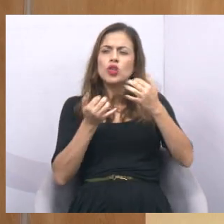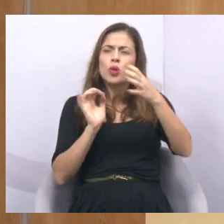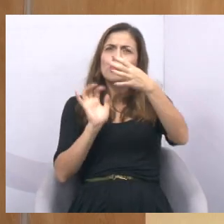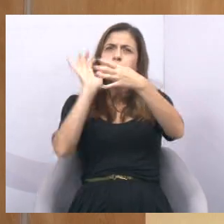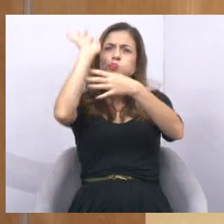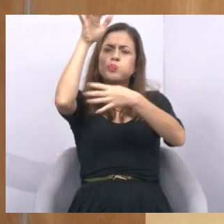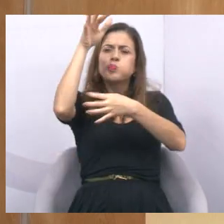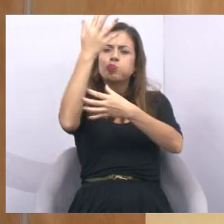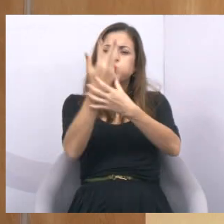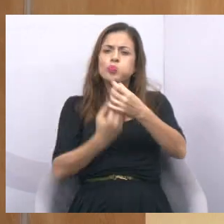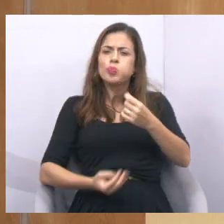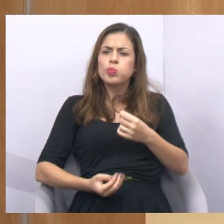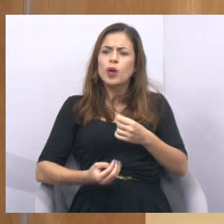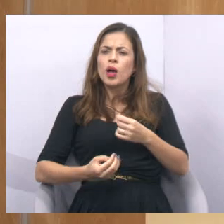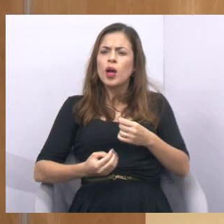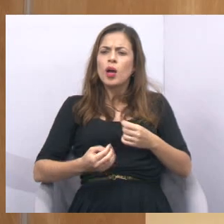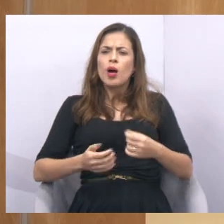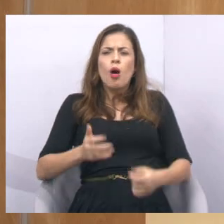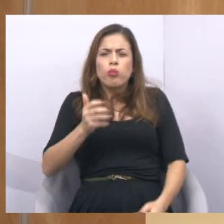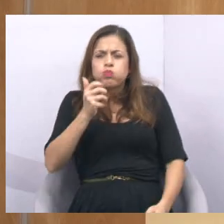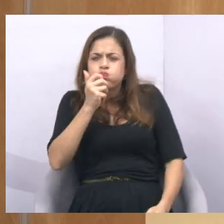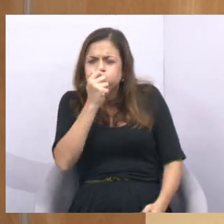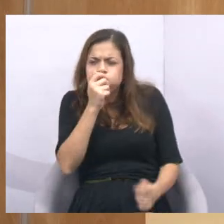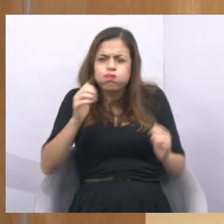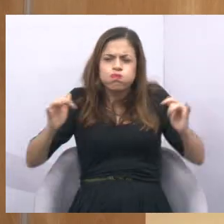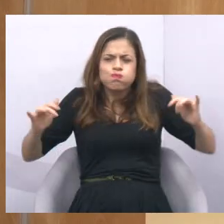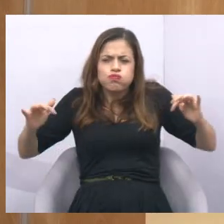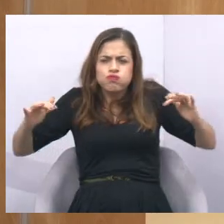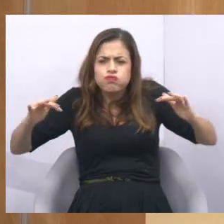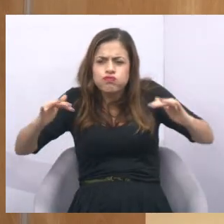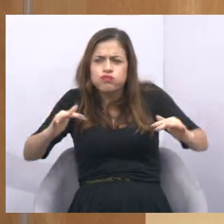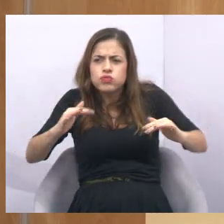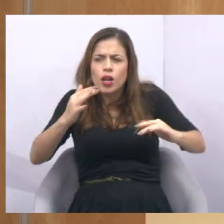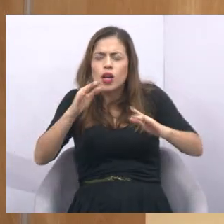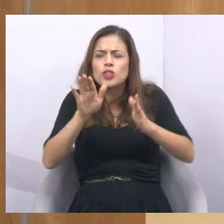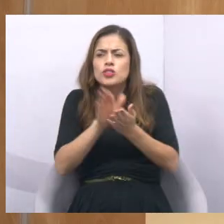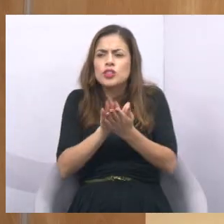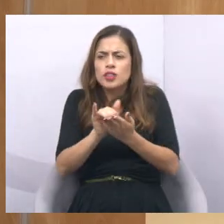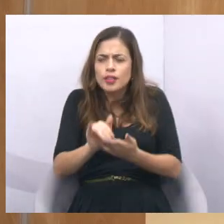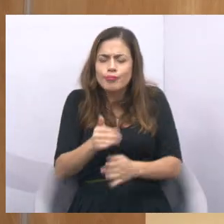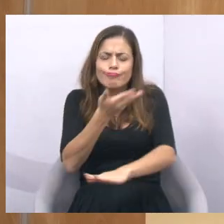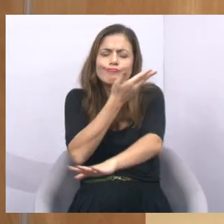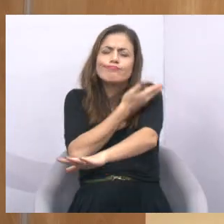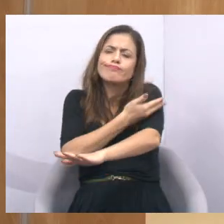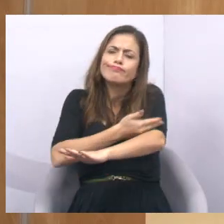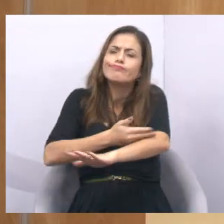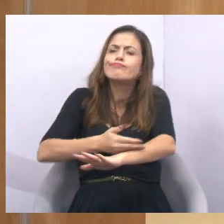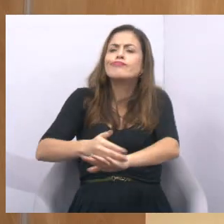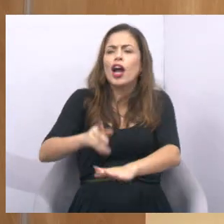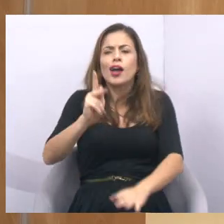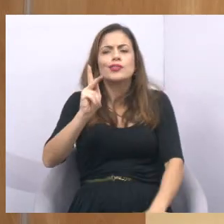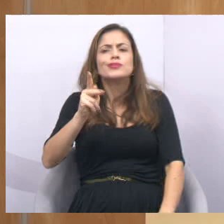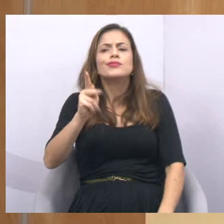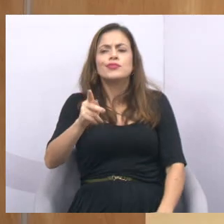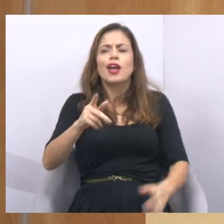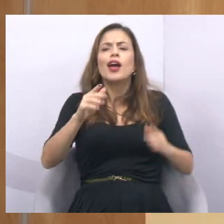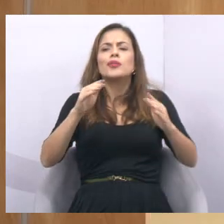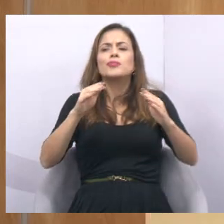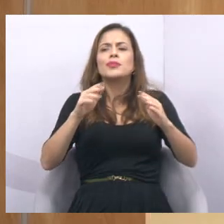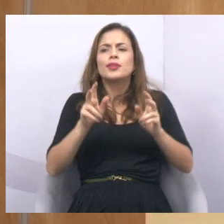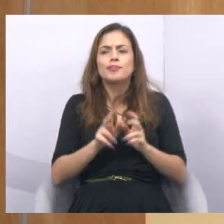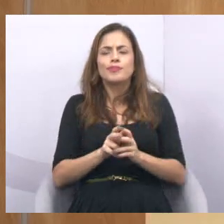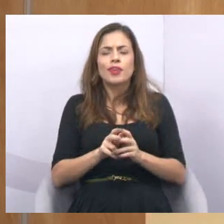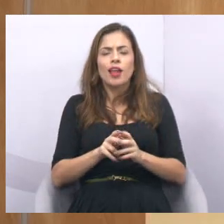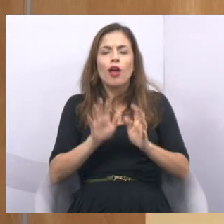ginásio, casa cheia, lotado, que Jacareí tradicionalmente sempre foi a casa do basquetebol,